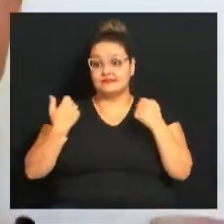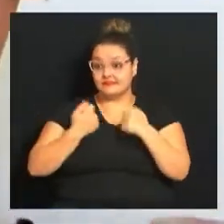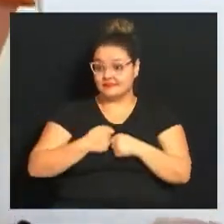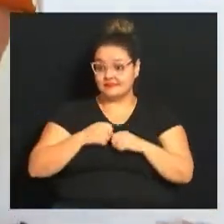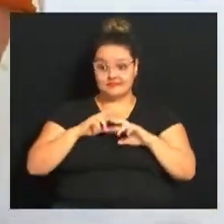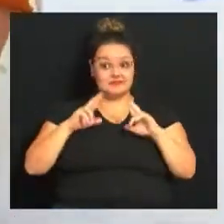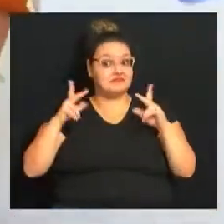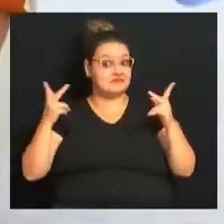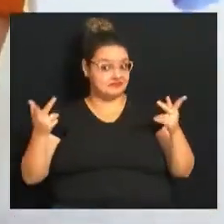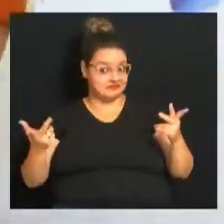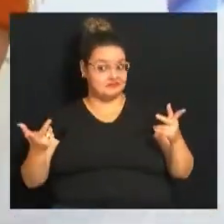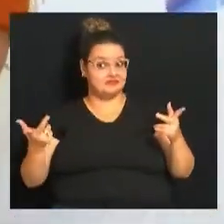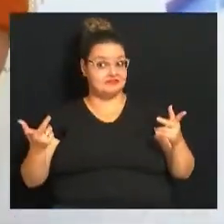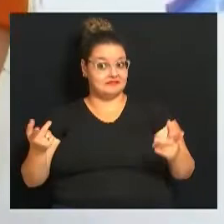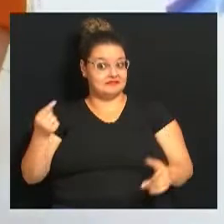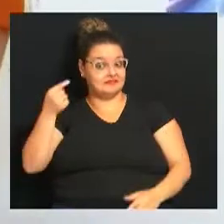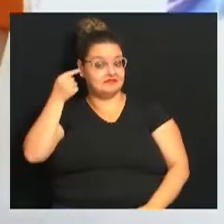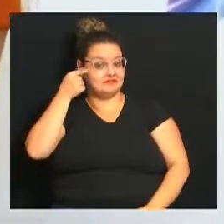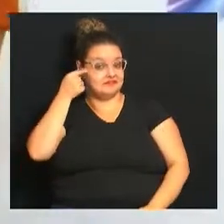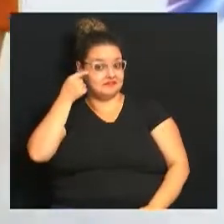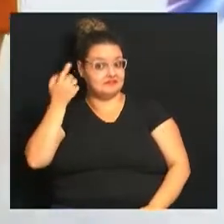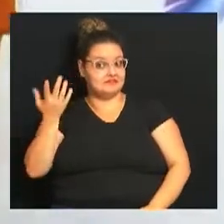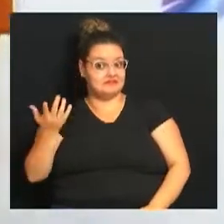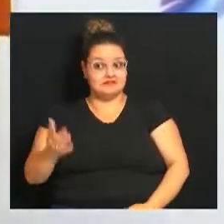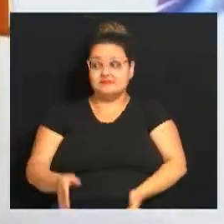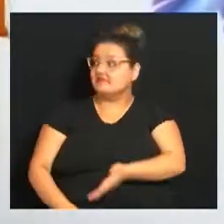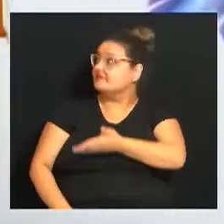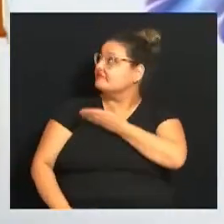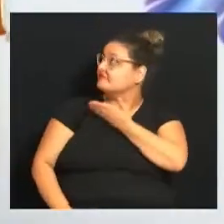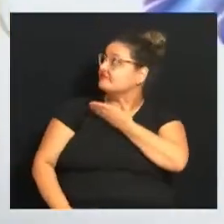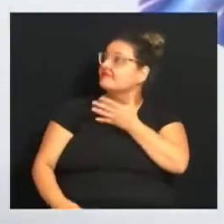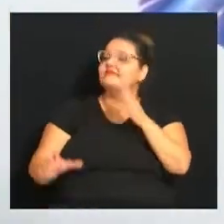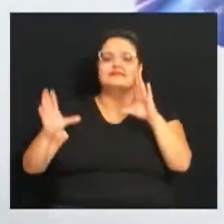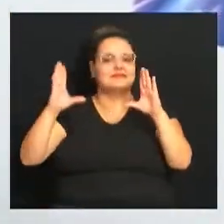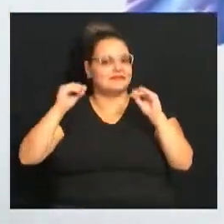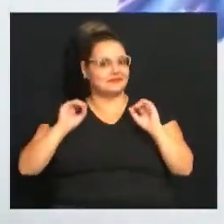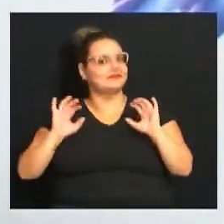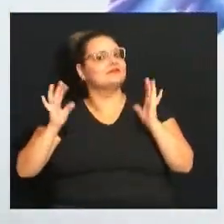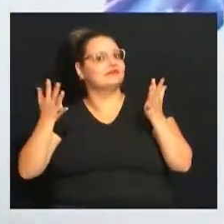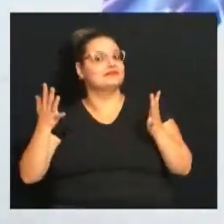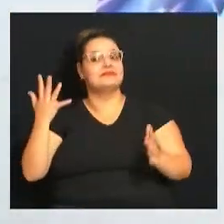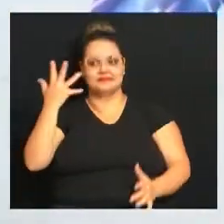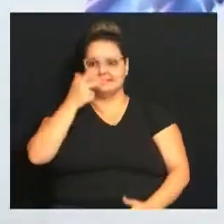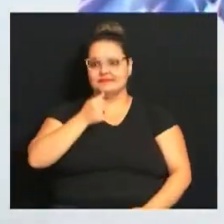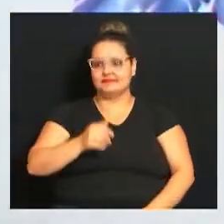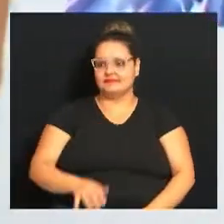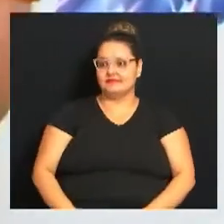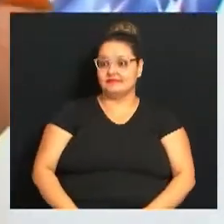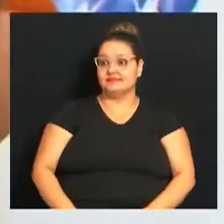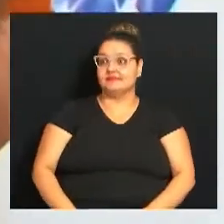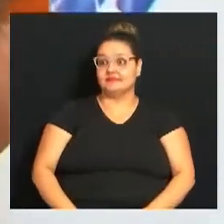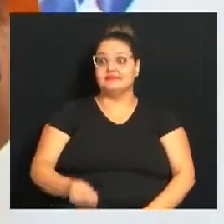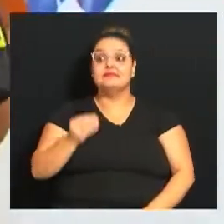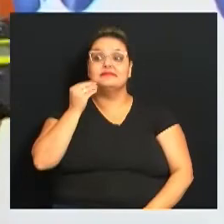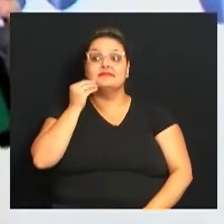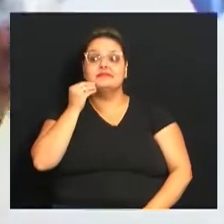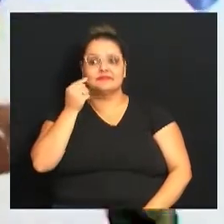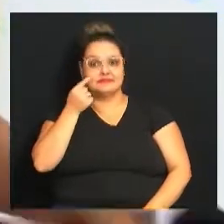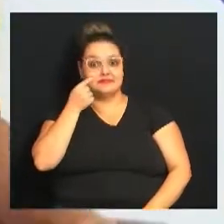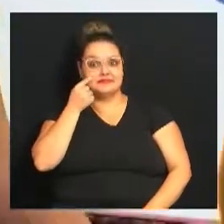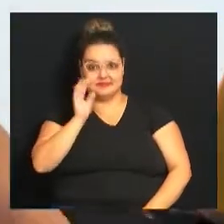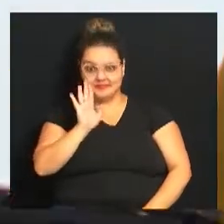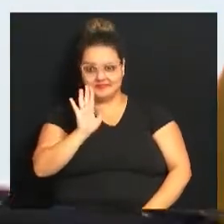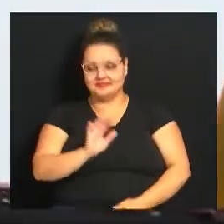diferente. Imagina essa jaqueta à noite numa festa, hein? Fica bonito. Eu vou até experimentar para ver como é que fica. Vamos